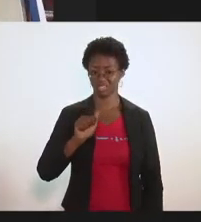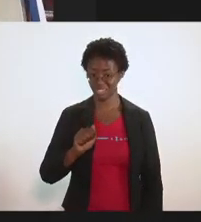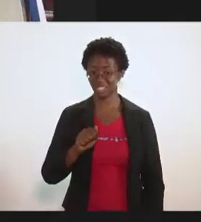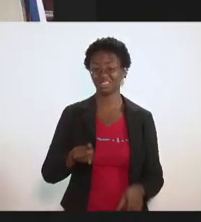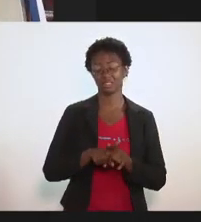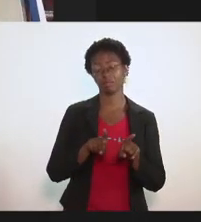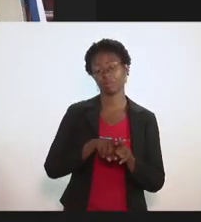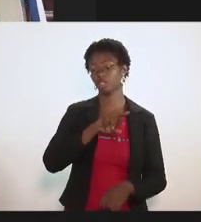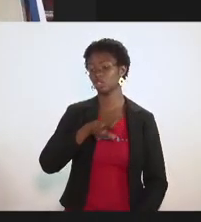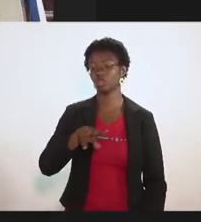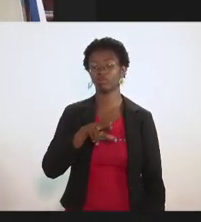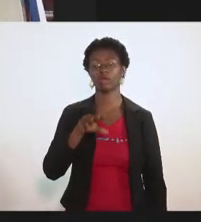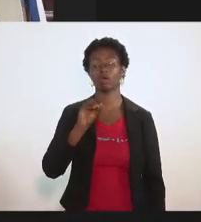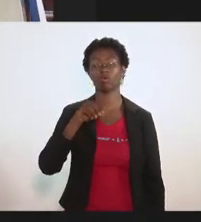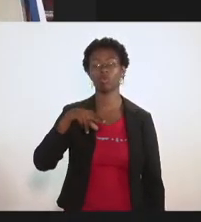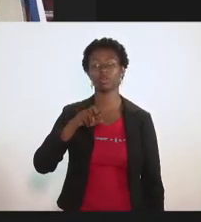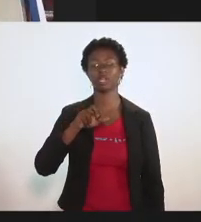Galberto.